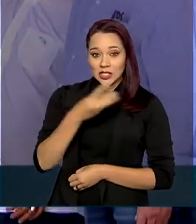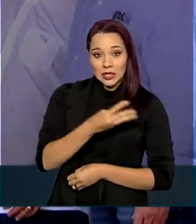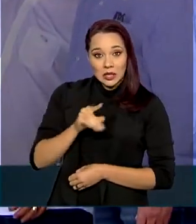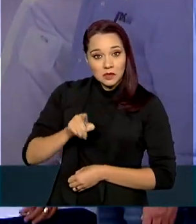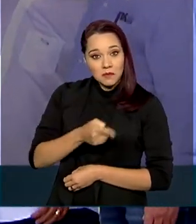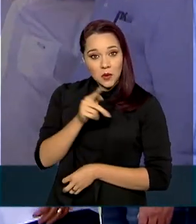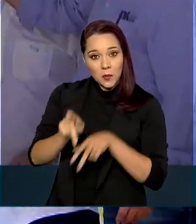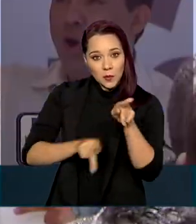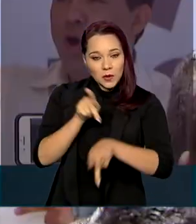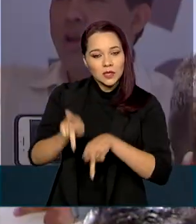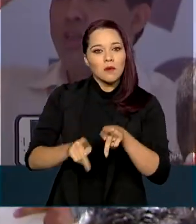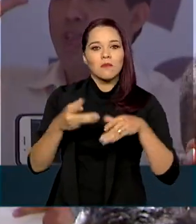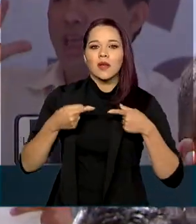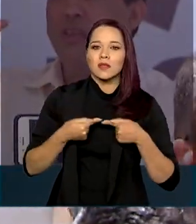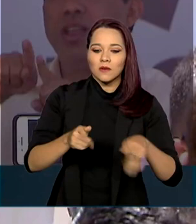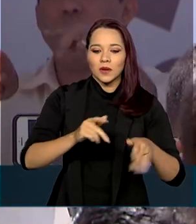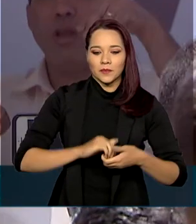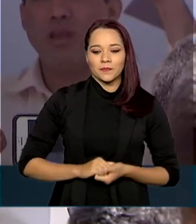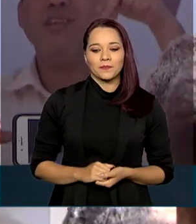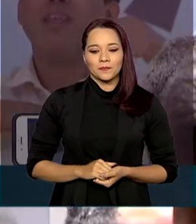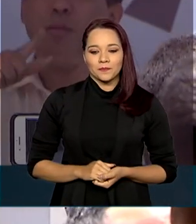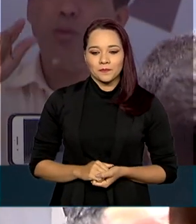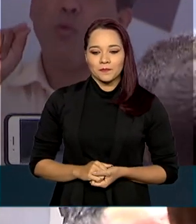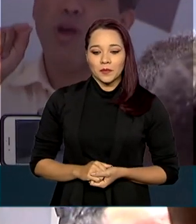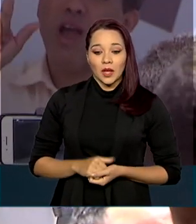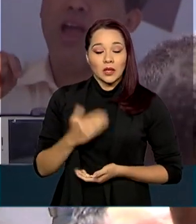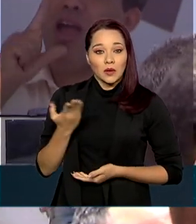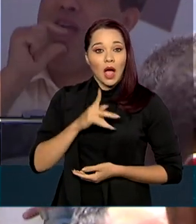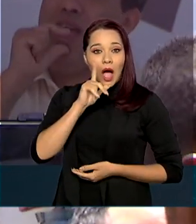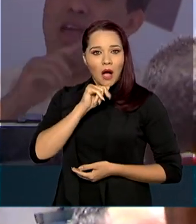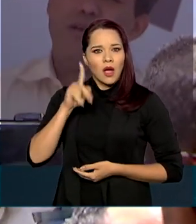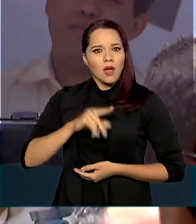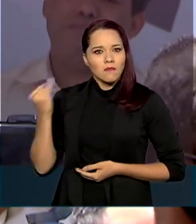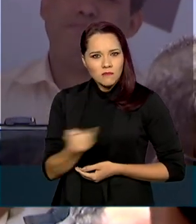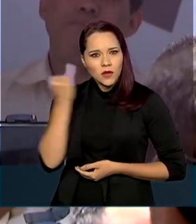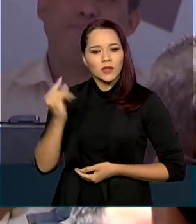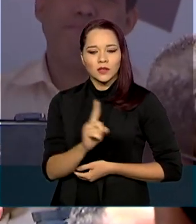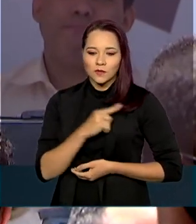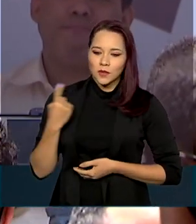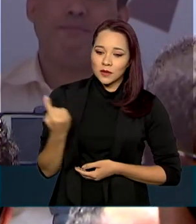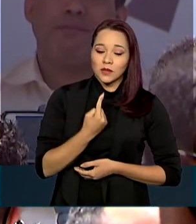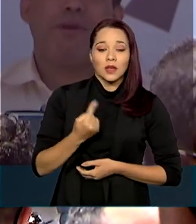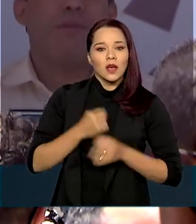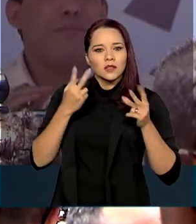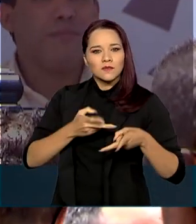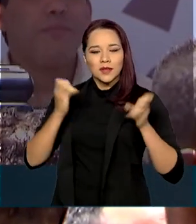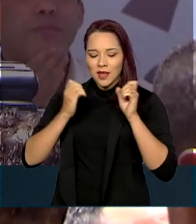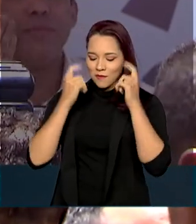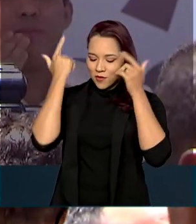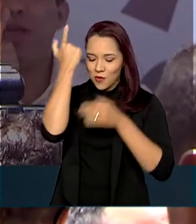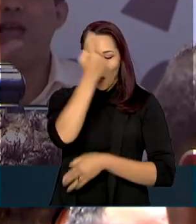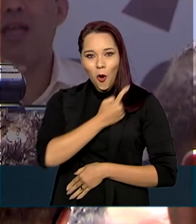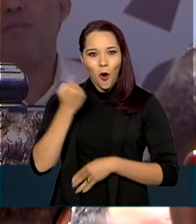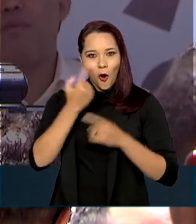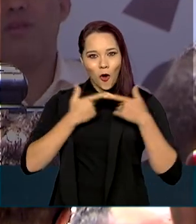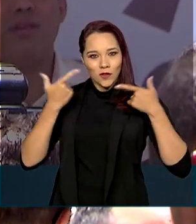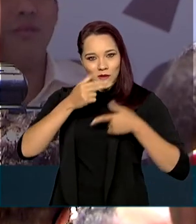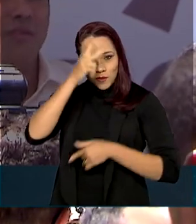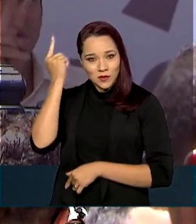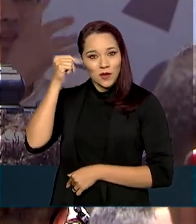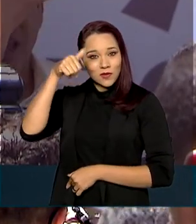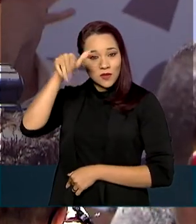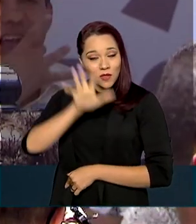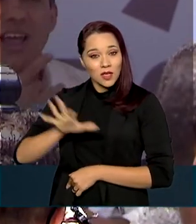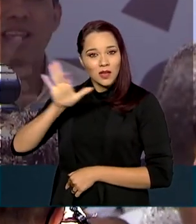para inaugurá-la. A questão da água, isso é vital para nós. A gente vê no semblante do Nordestino,